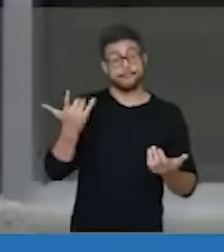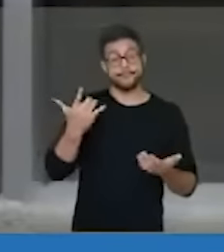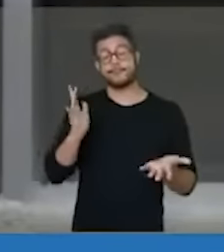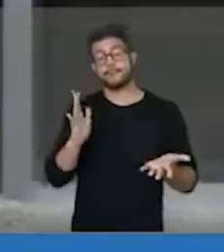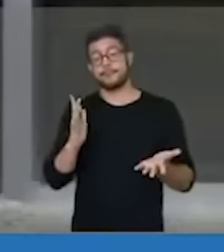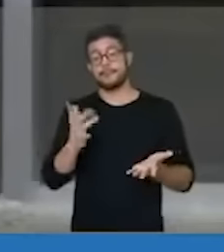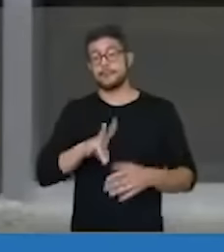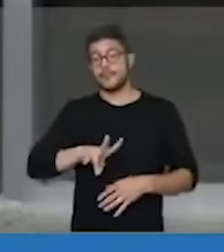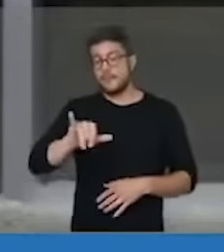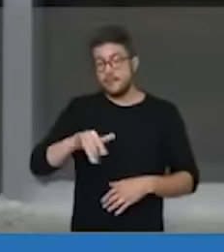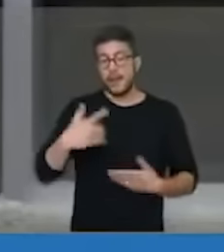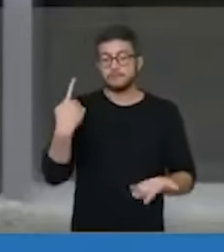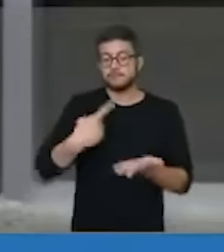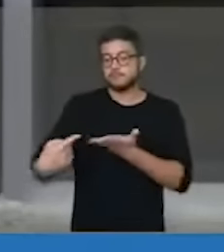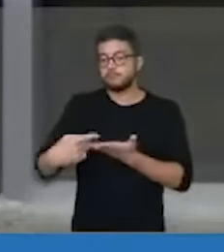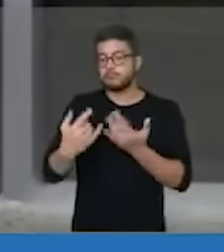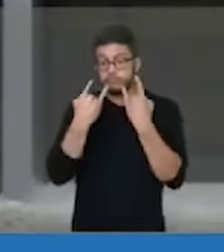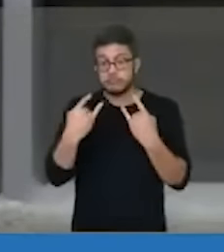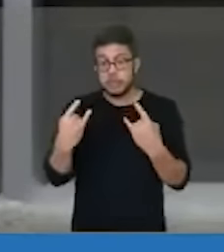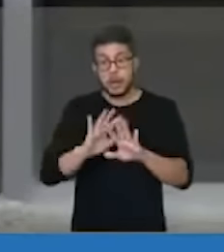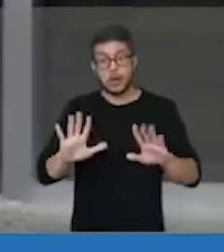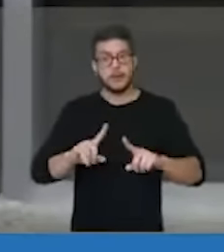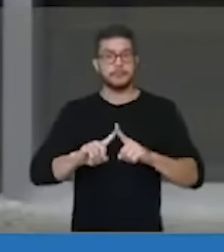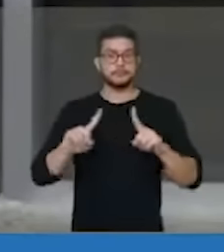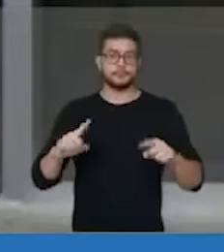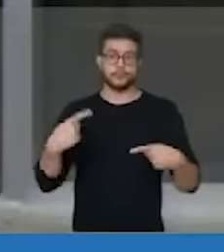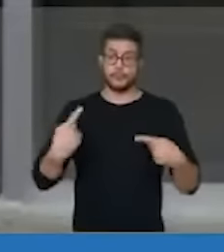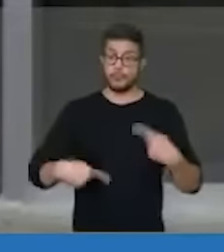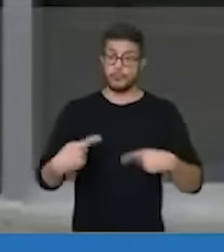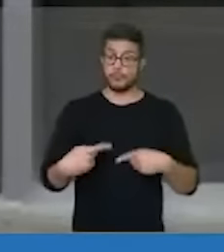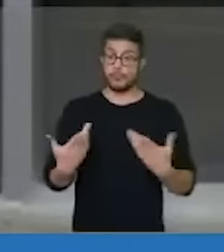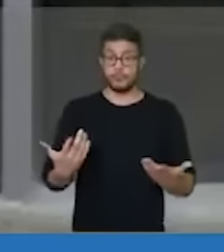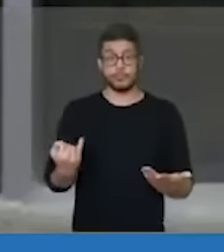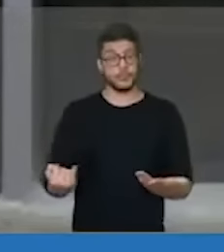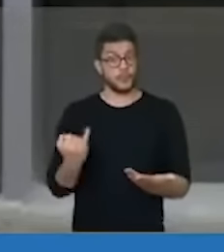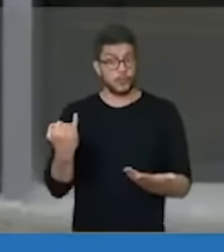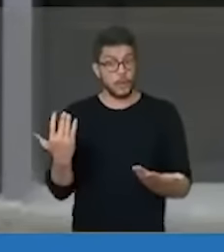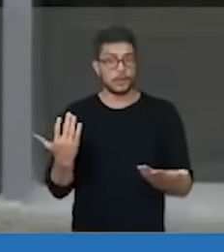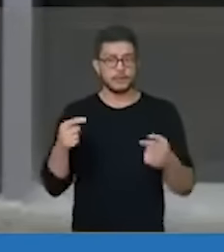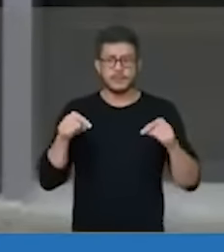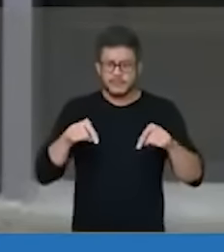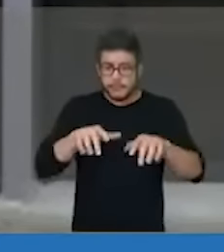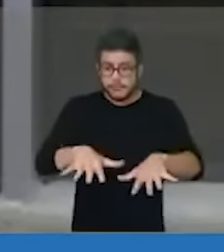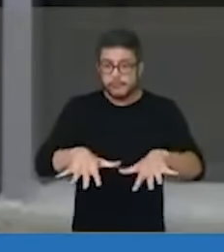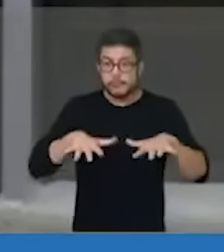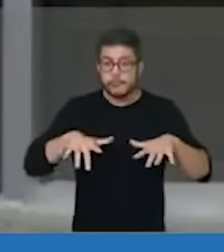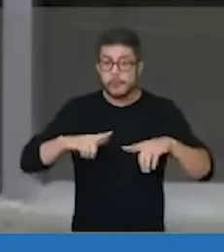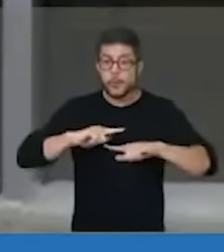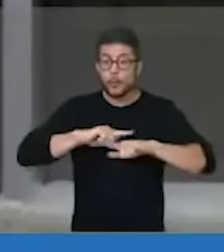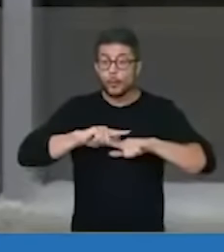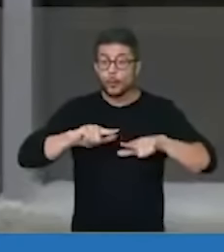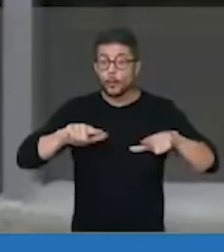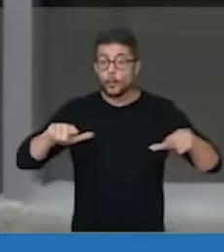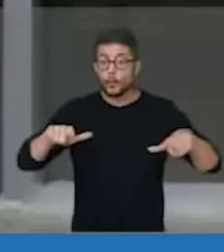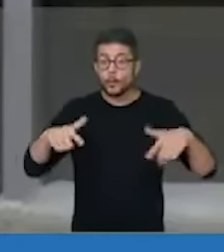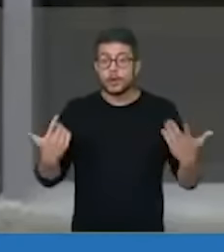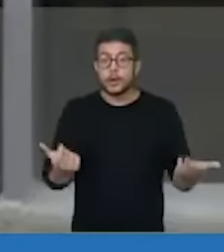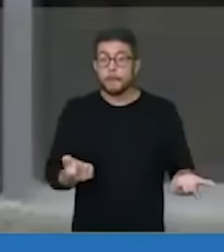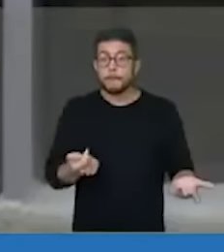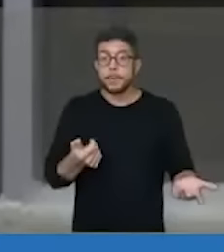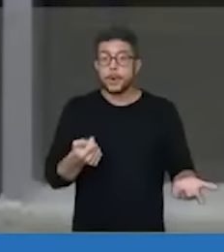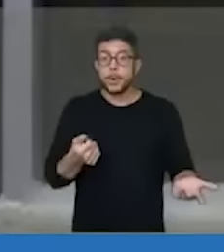todos dizem ser tão importante, eu vejo esse plenário muito vazio em relação à importância